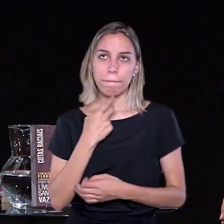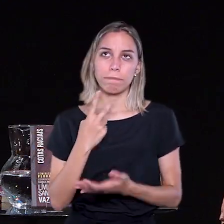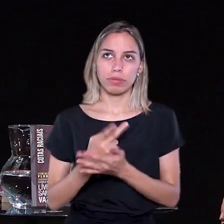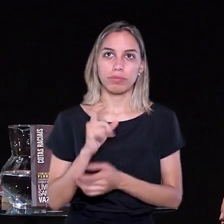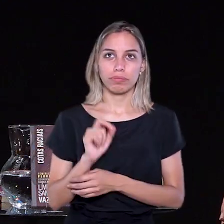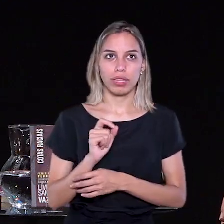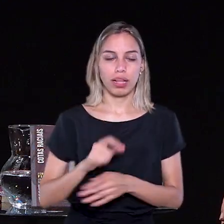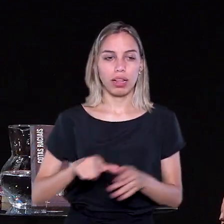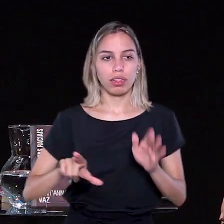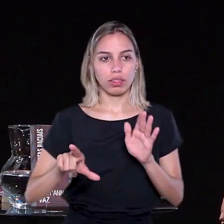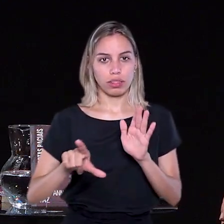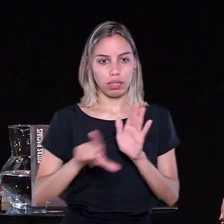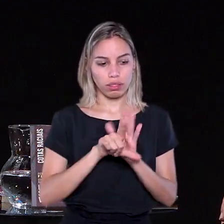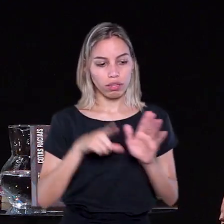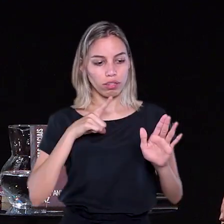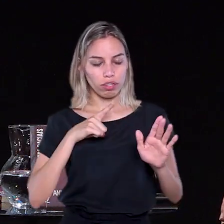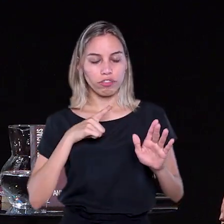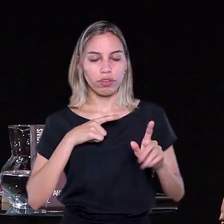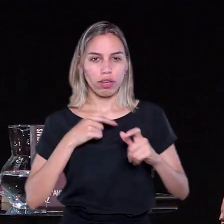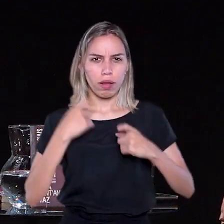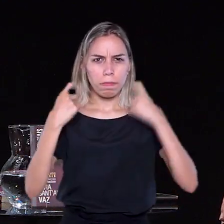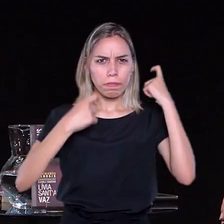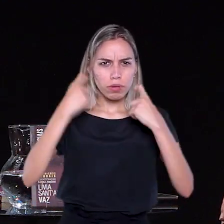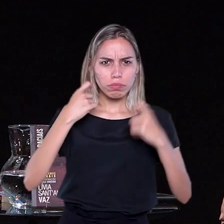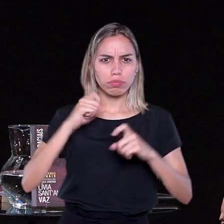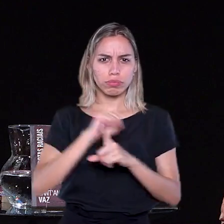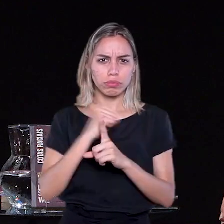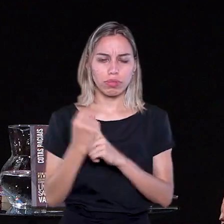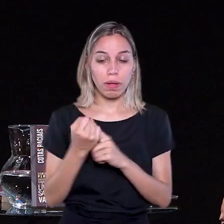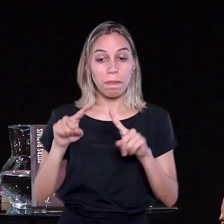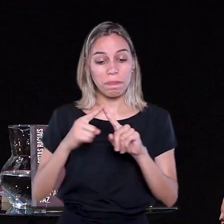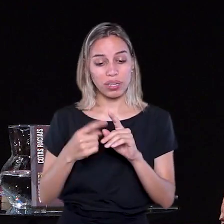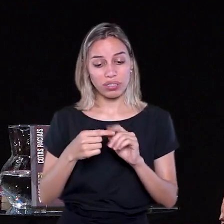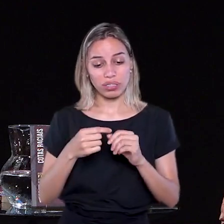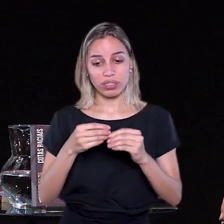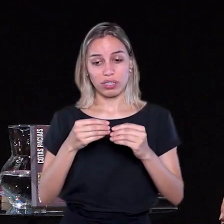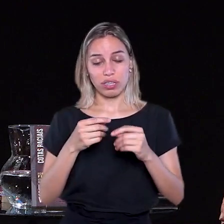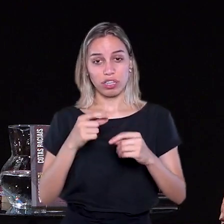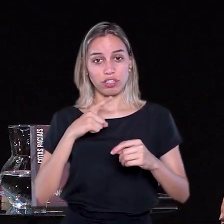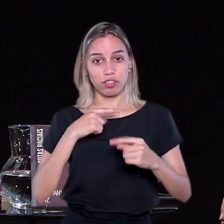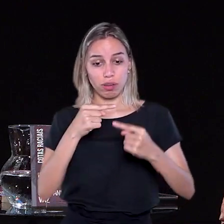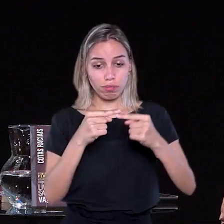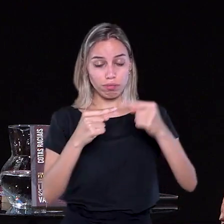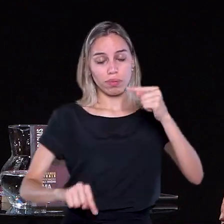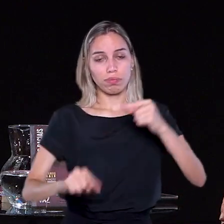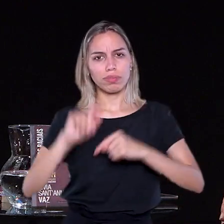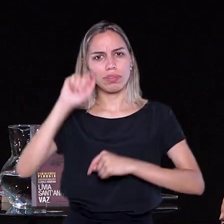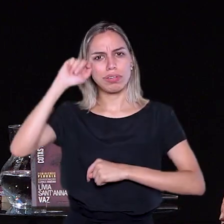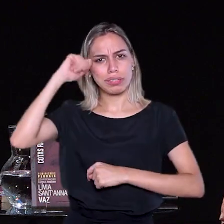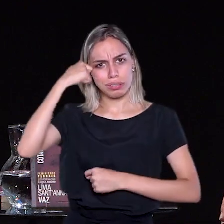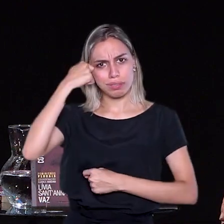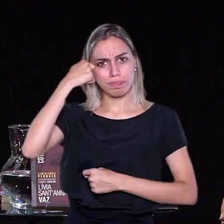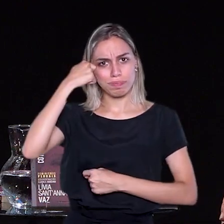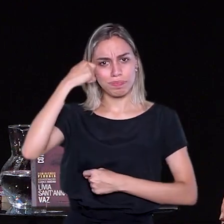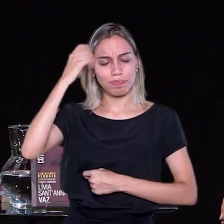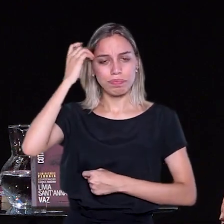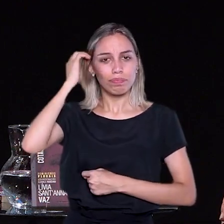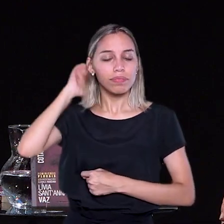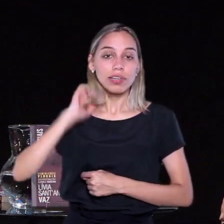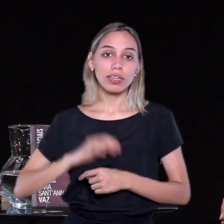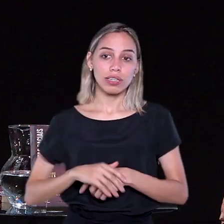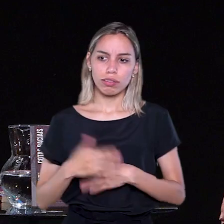existente na lei, a perspectiva racial está ali presente. A exclusão a partir da raça está ali presente. E